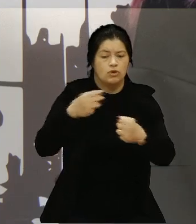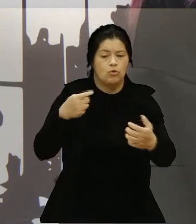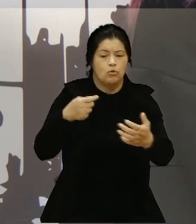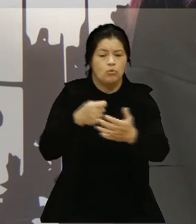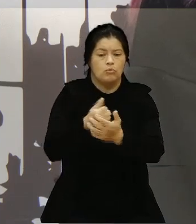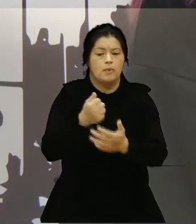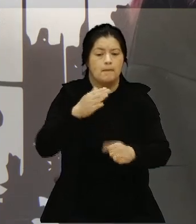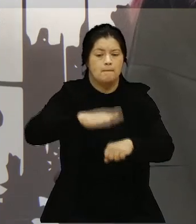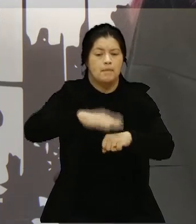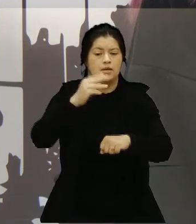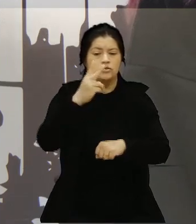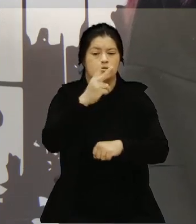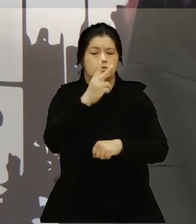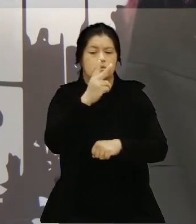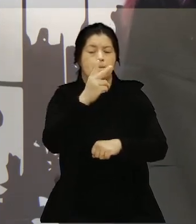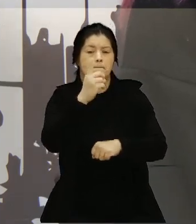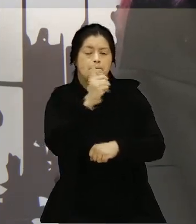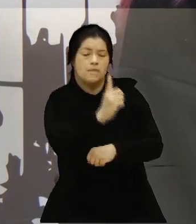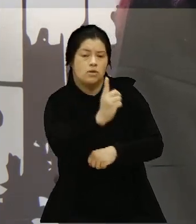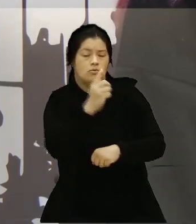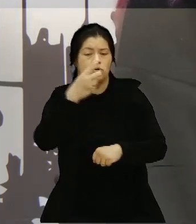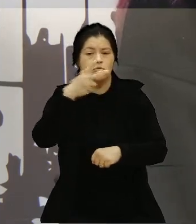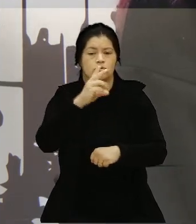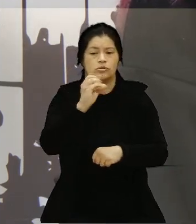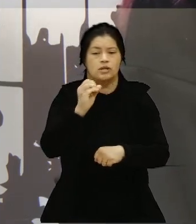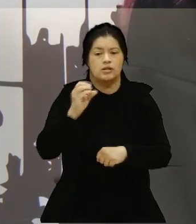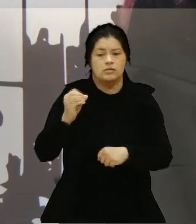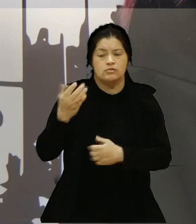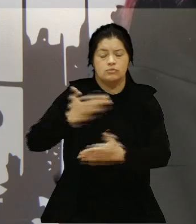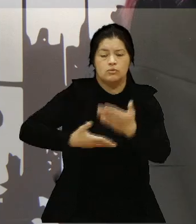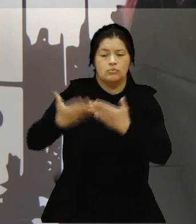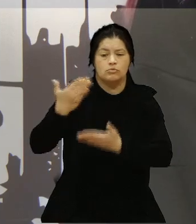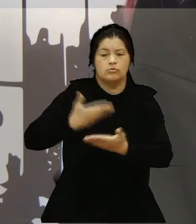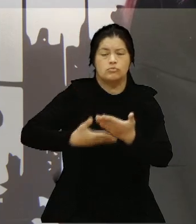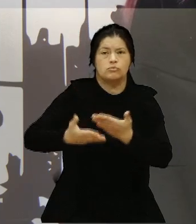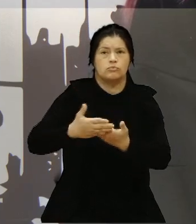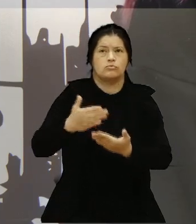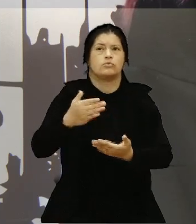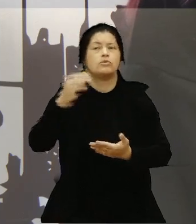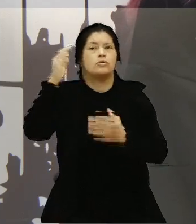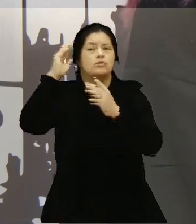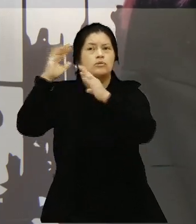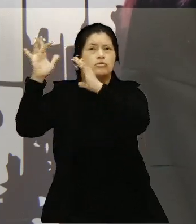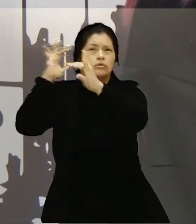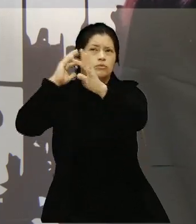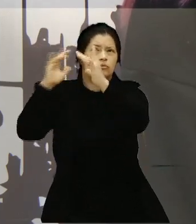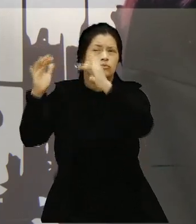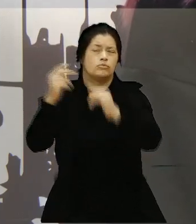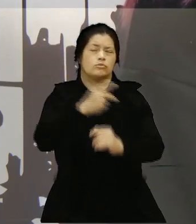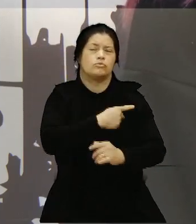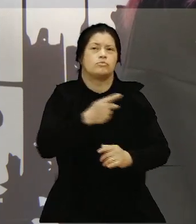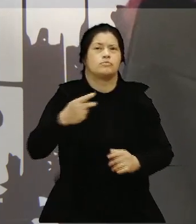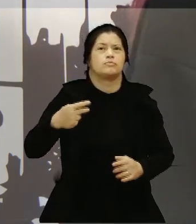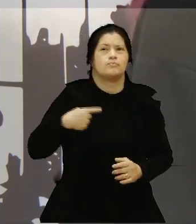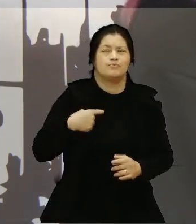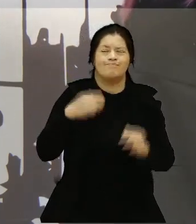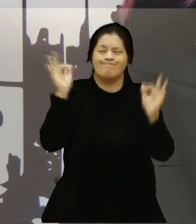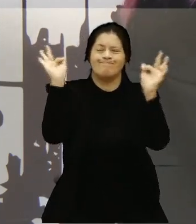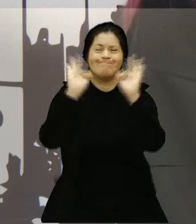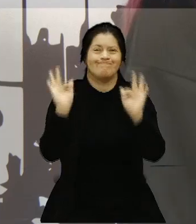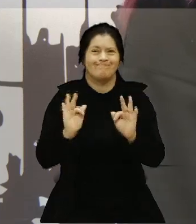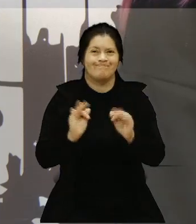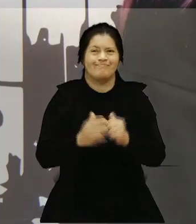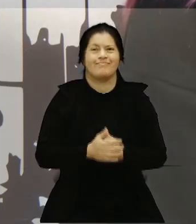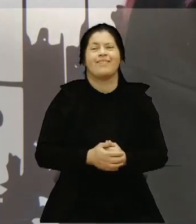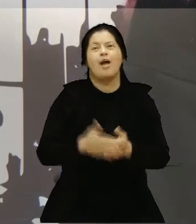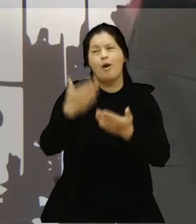mais de 1.200 consultas para atender neuropediatria, algo que é essencial e que me deixa extremamente feliz. Muito obrigada,